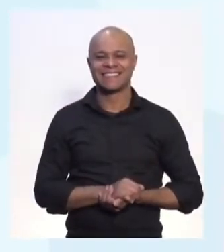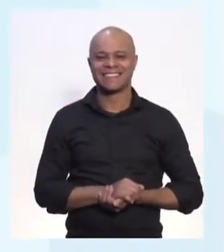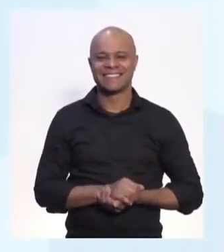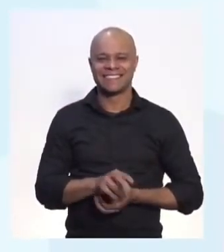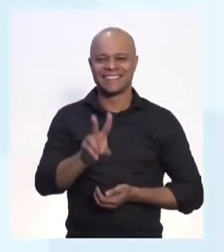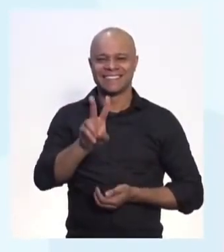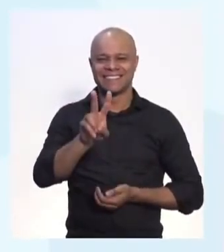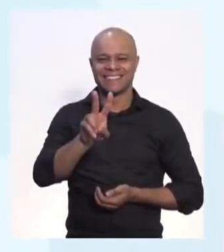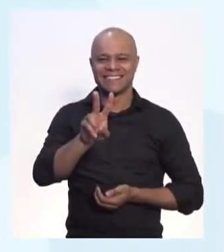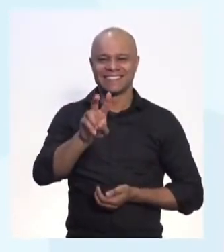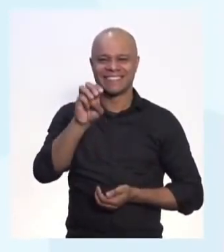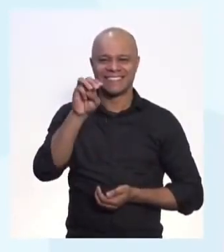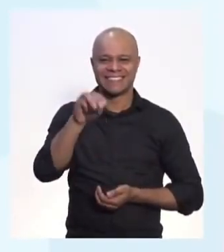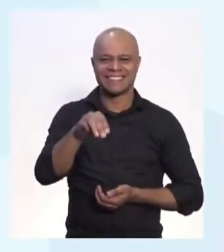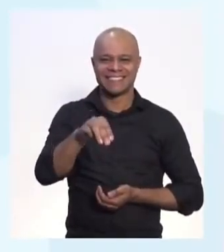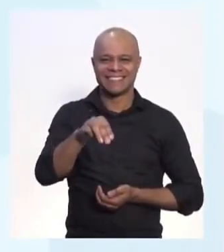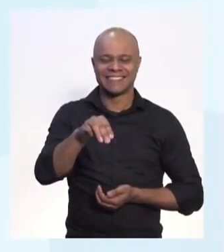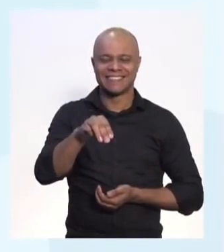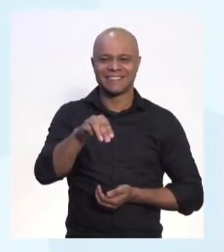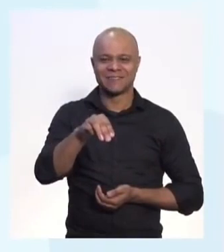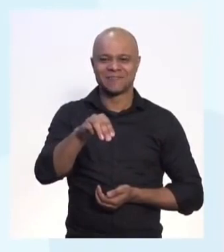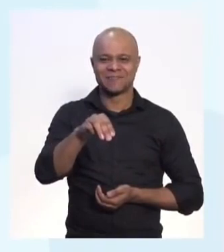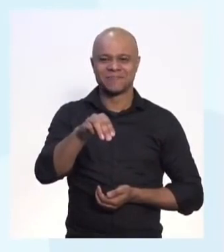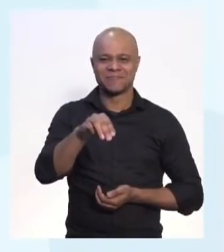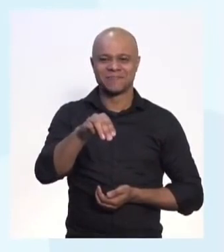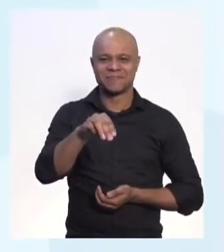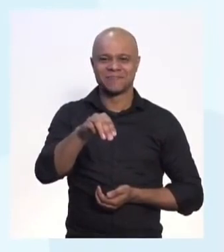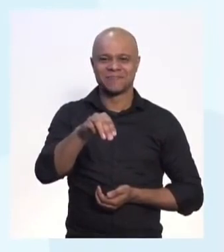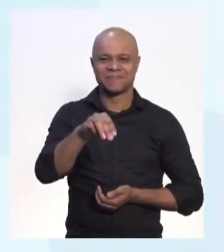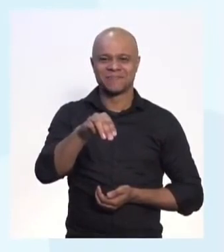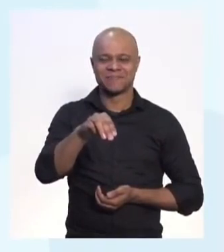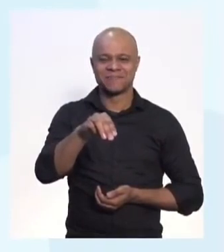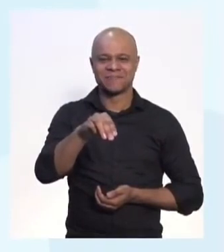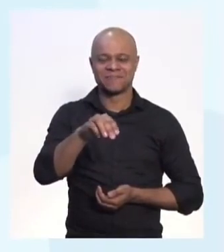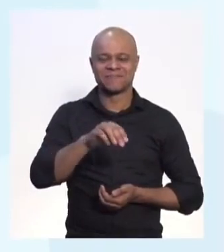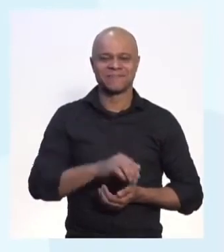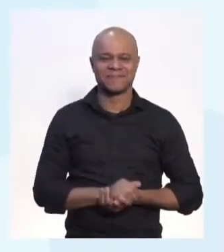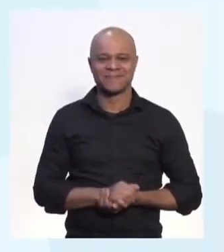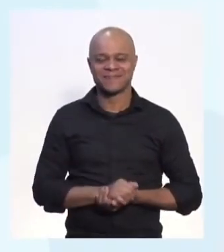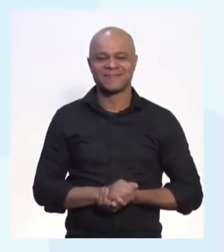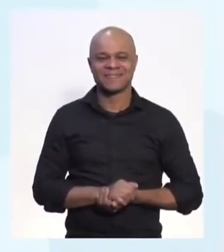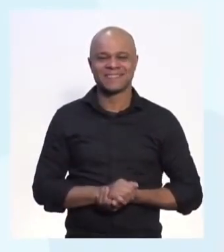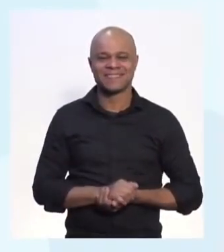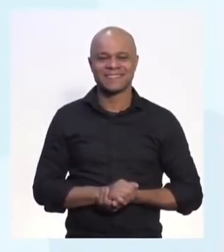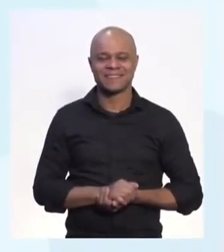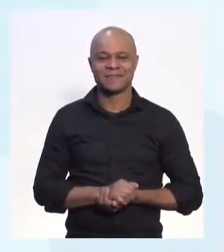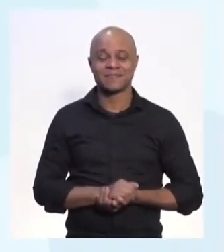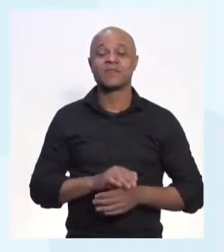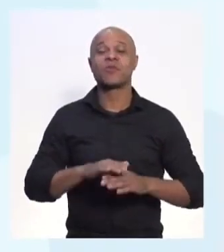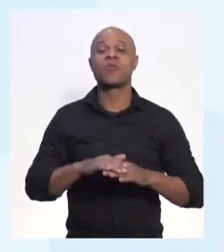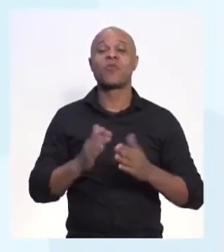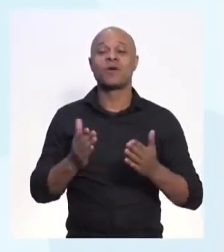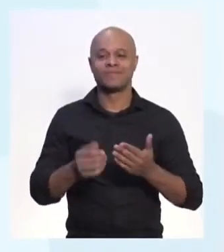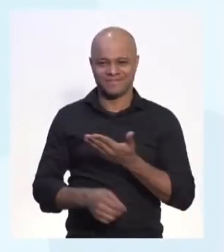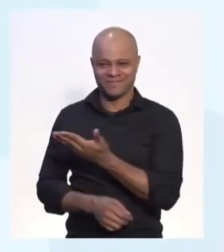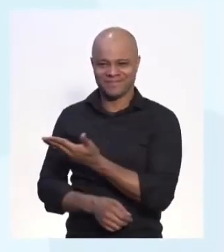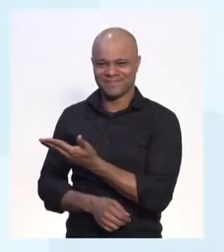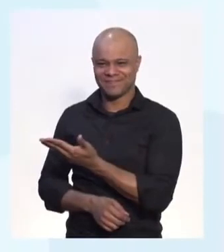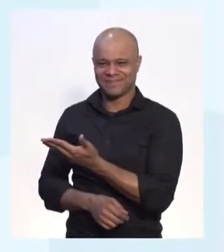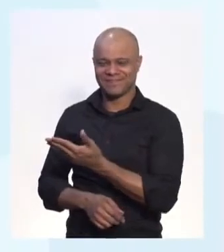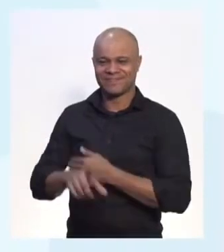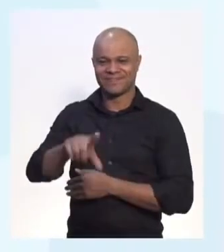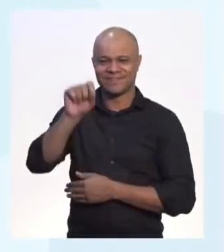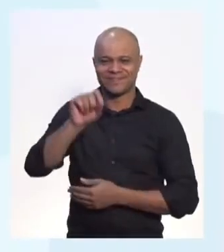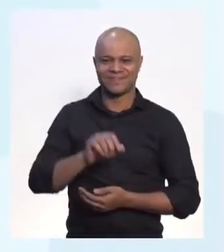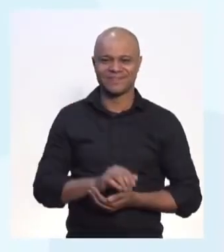2. 2 minutinhos a gente já retorna, tá? Escreve aí pra gente quais que você identifica como transversal. Aí a gente já tem um ganchinho